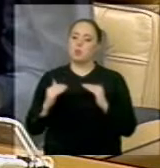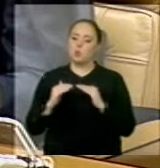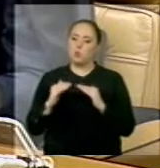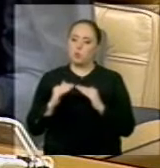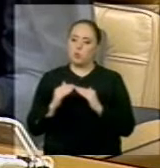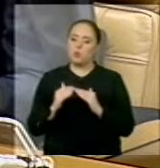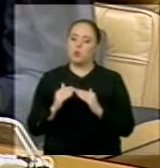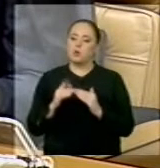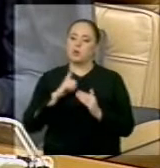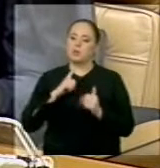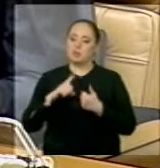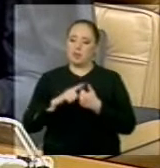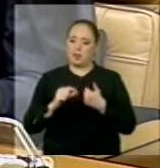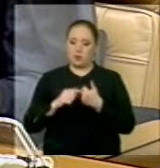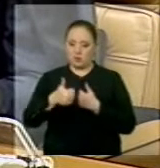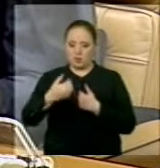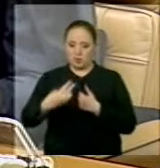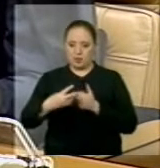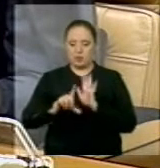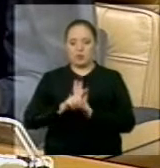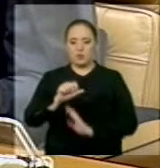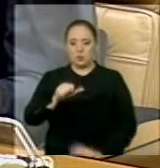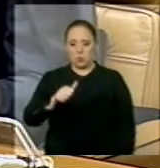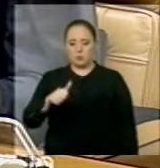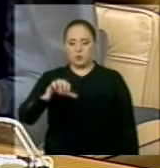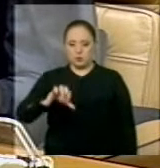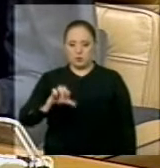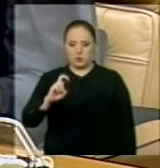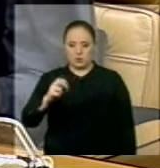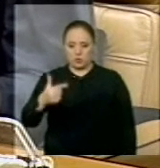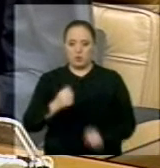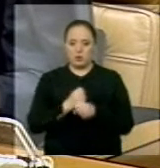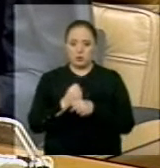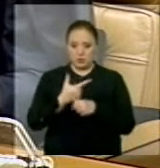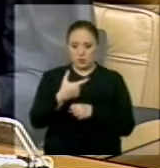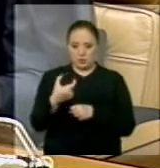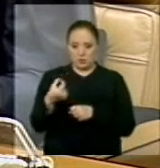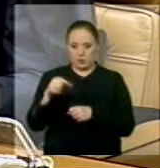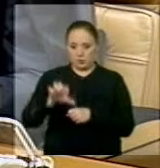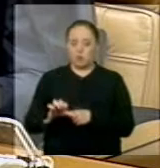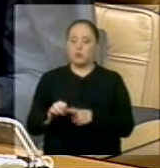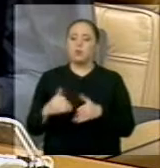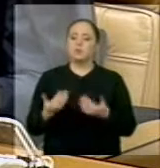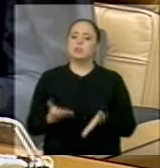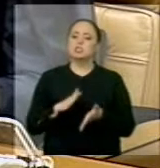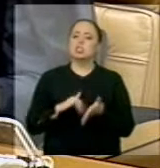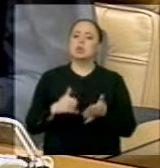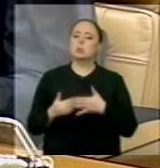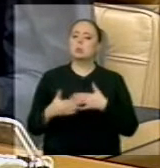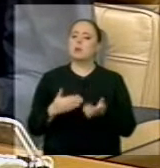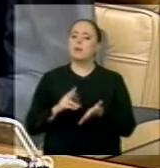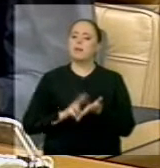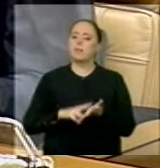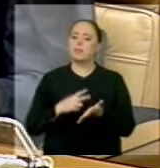ao disposto no artigo 13 da Lei 11.952, de 2009, de modo a afastar quaisquer